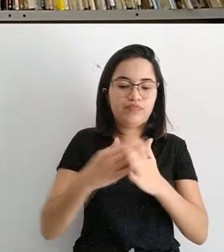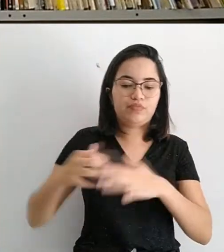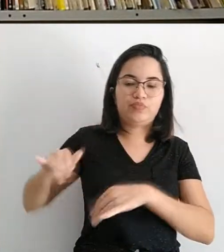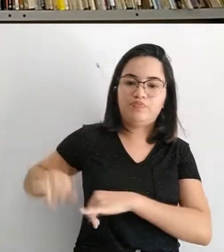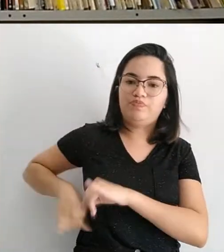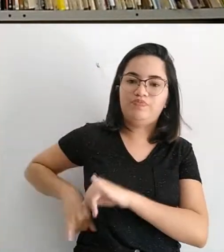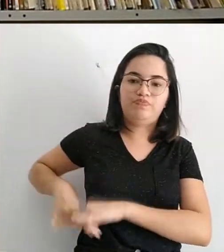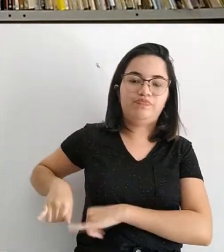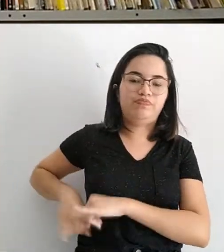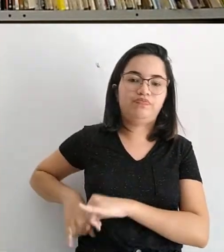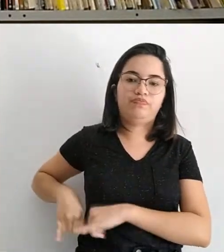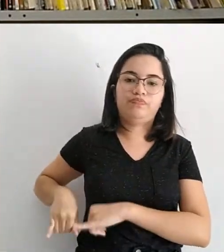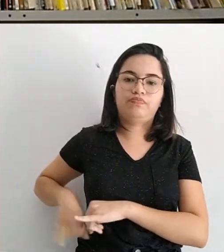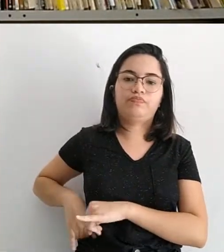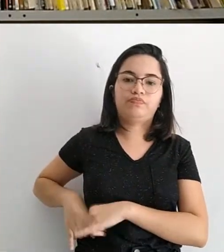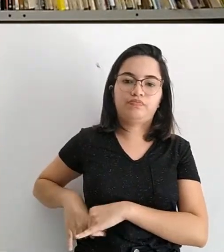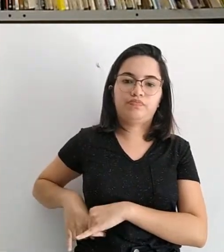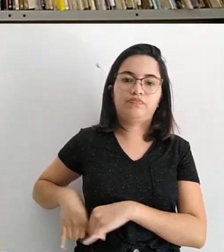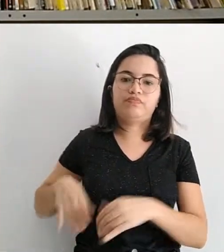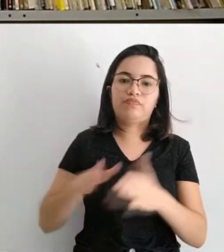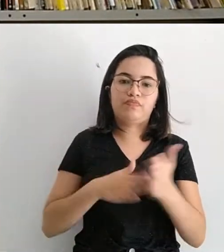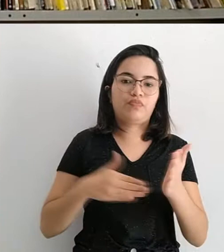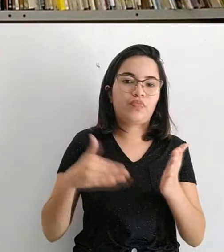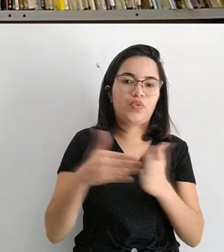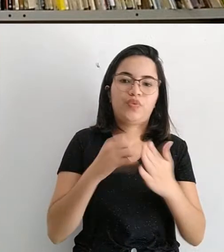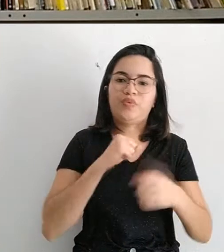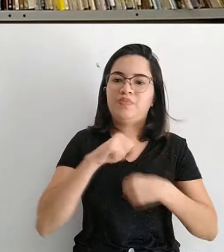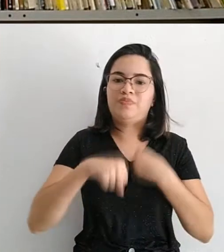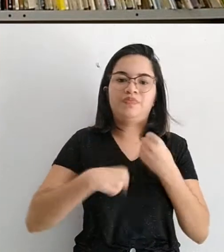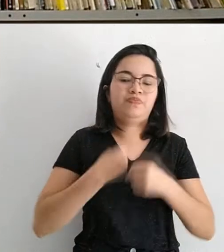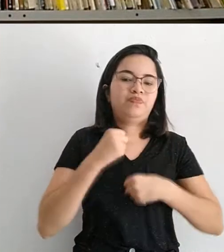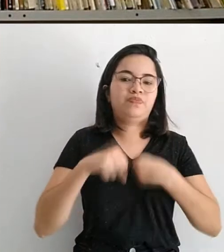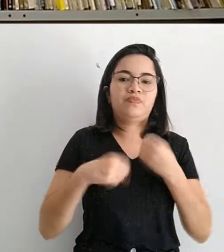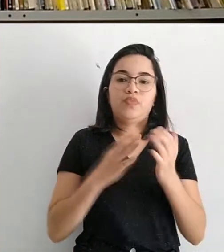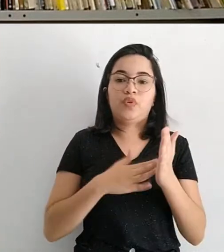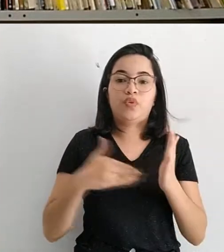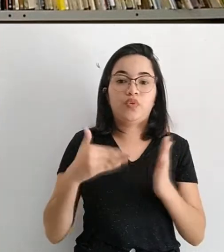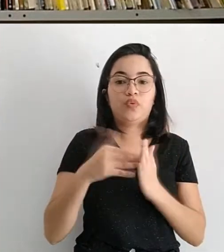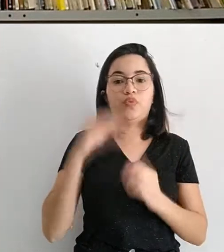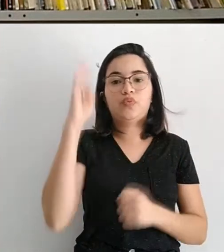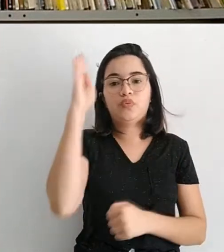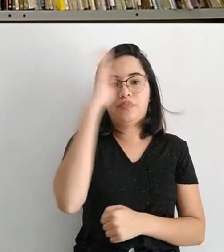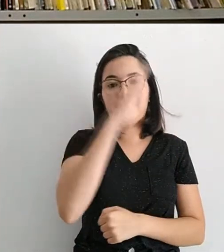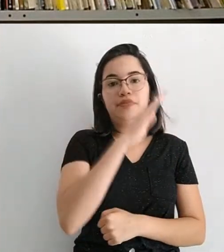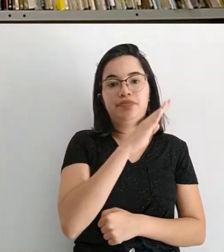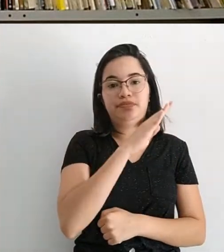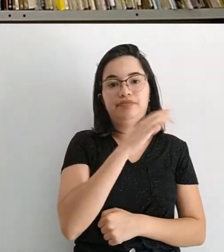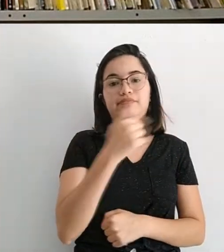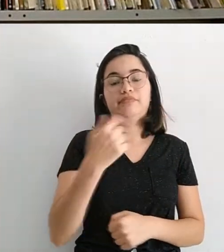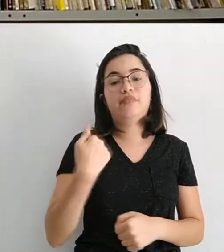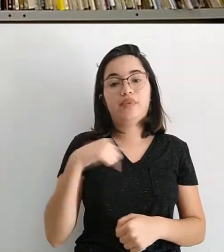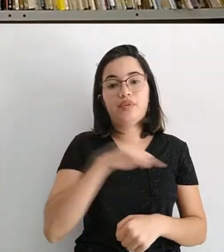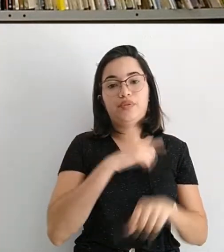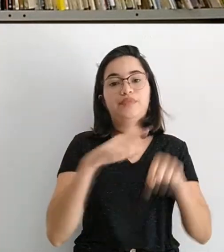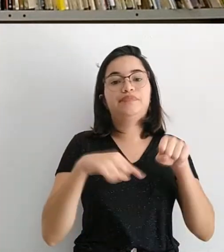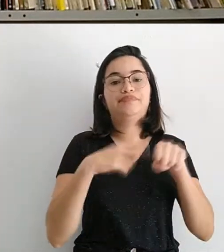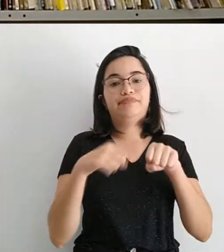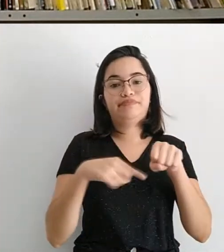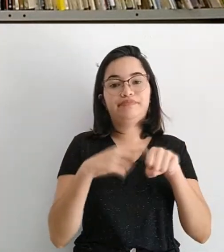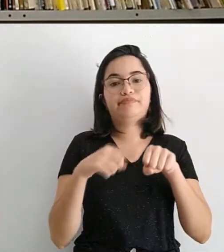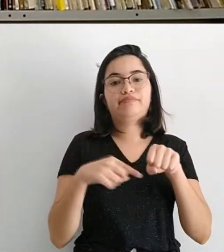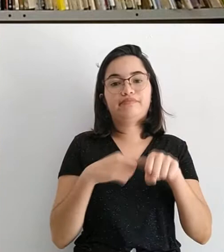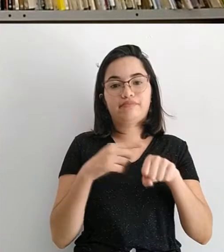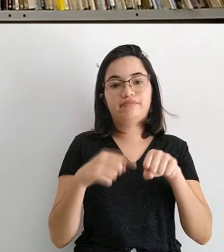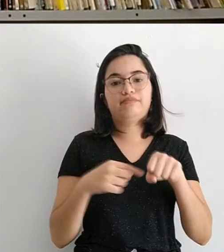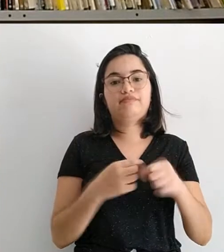aquele sofrimento, toda aquela angústia, todo aquele mal, nós enlouqueceríamos,